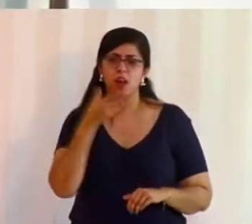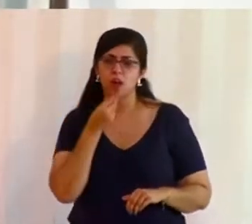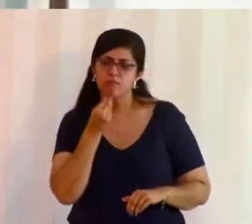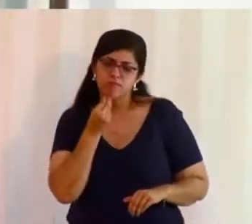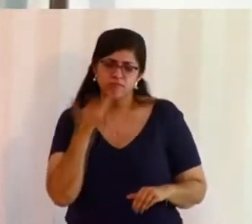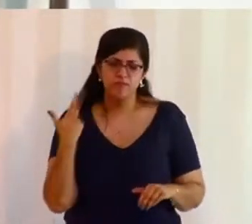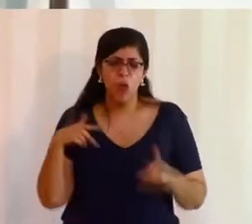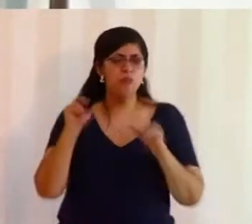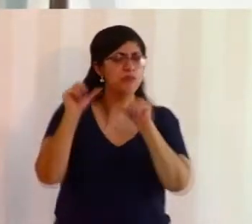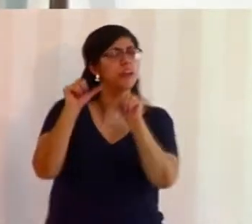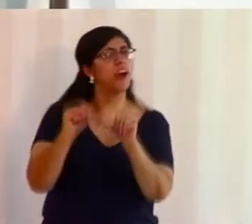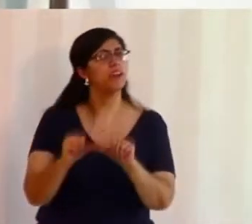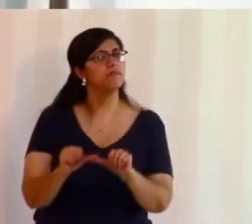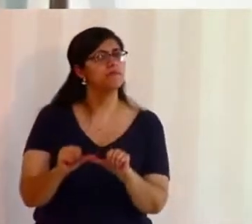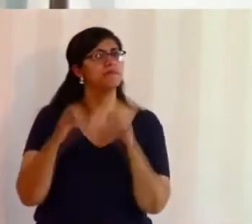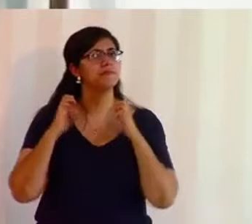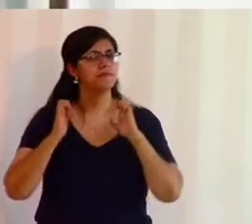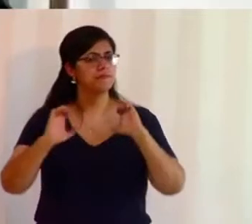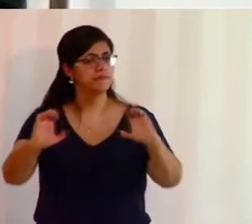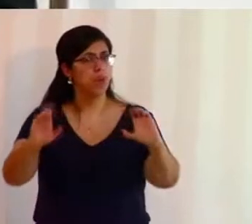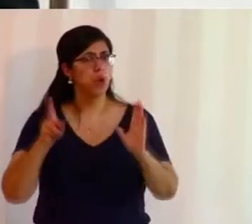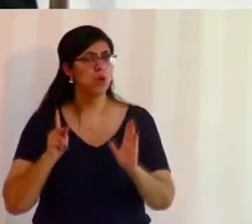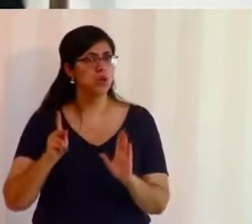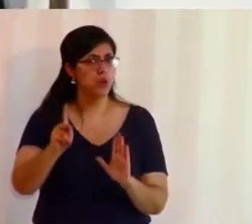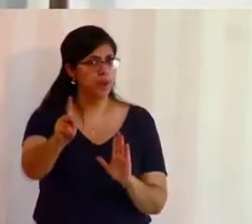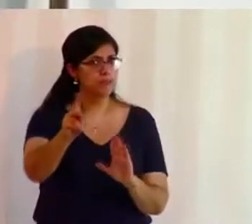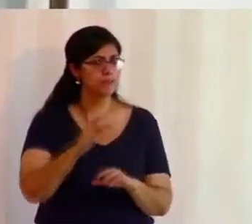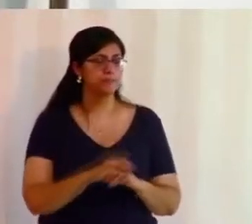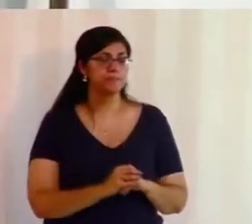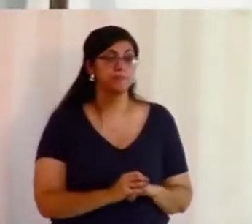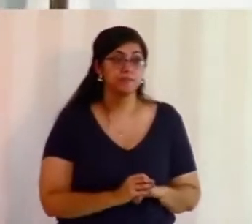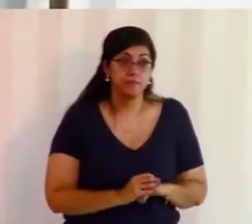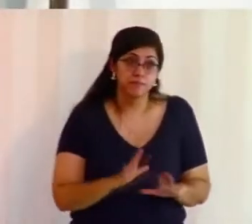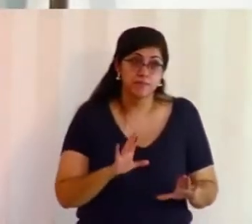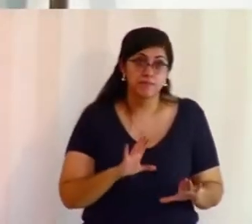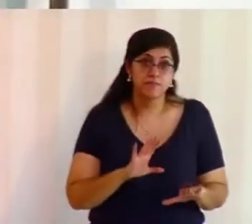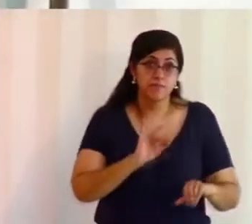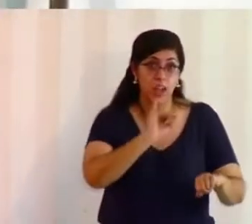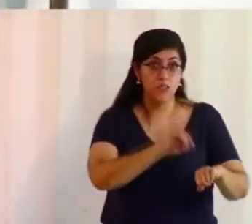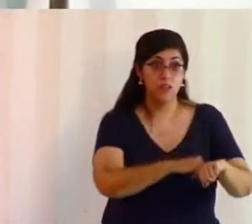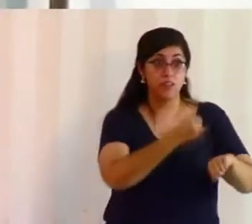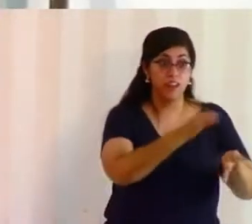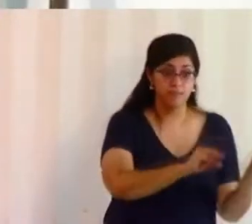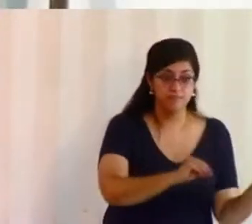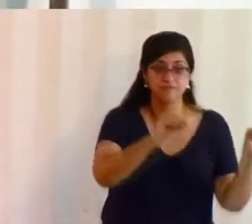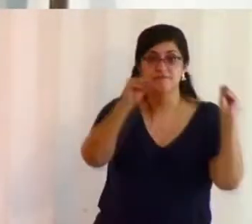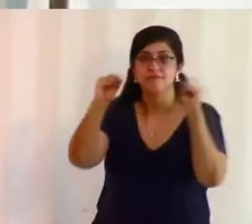Antioquia. Silas não volta para Jerusalém. Então nós vamos ver onde é que Silas